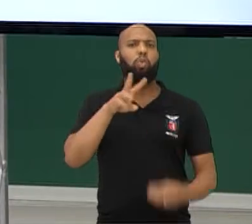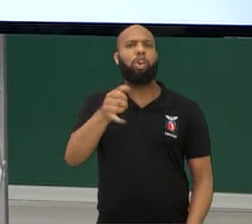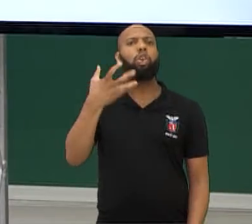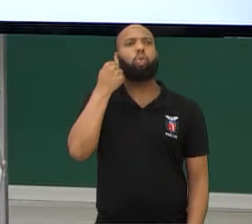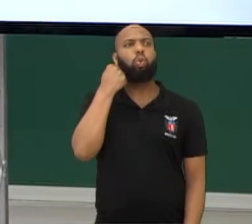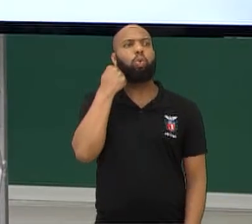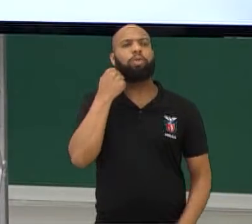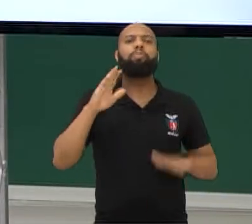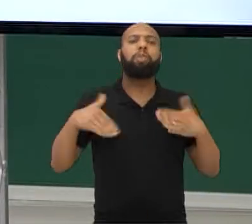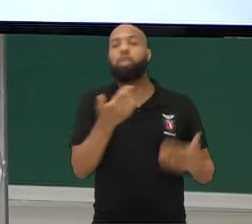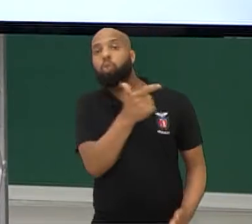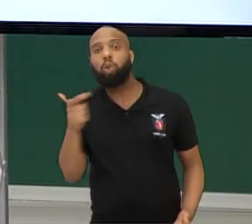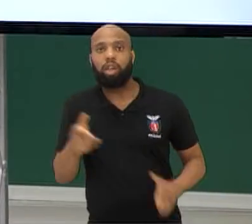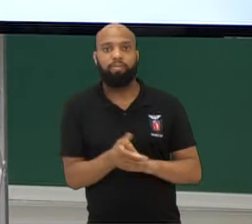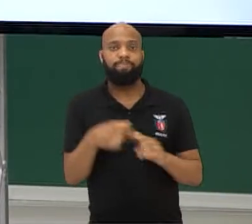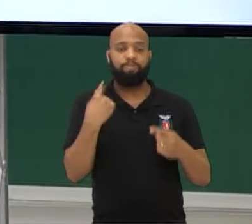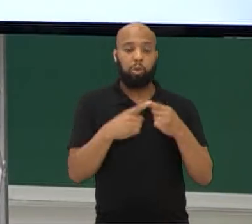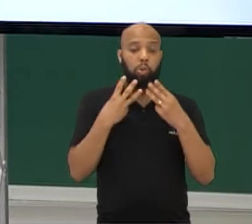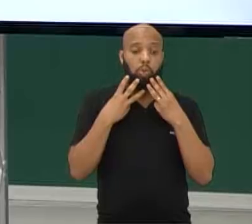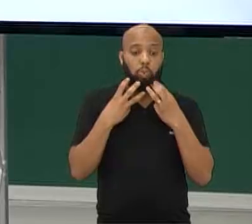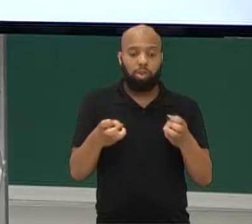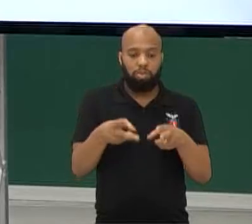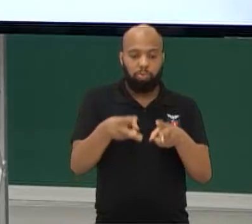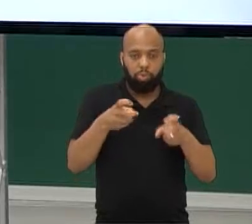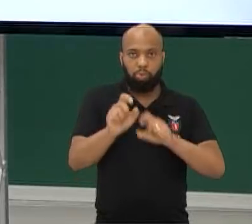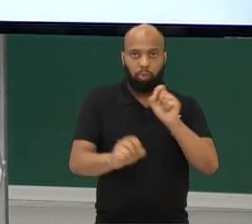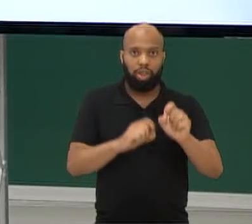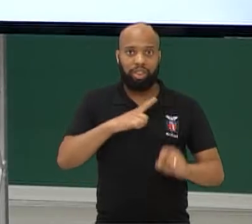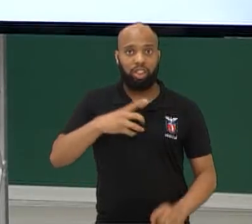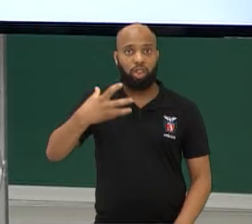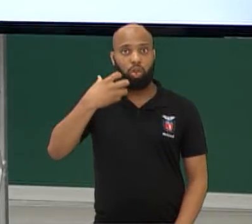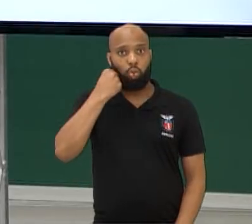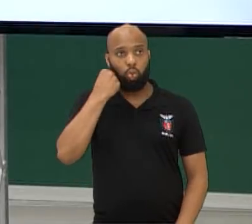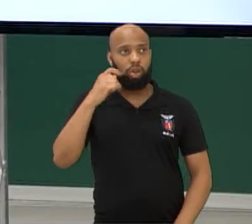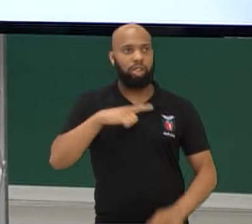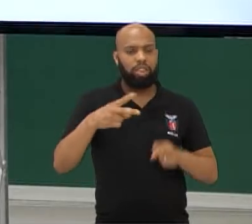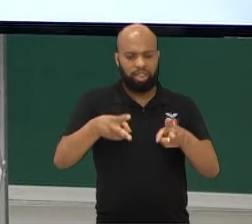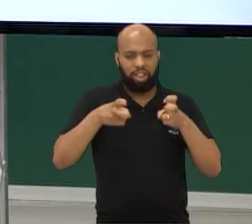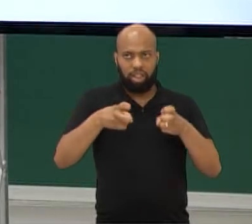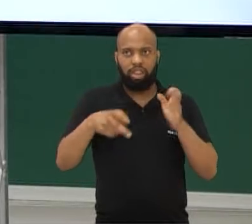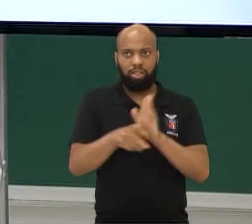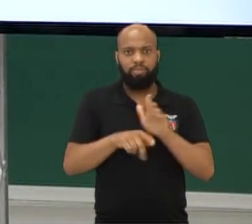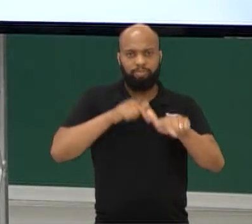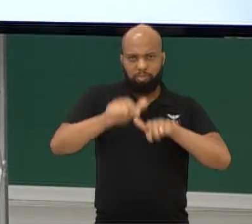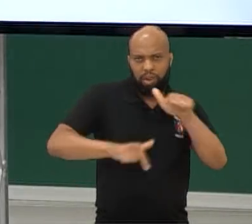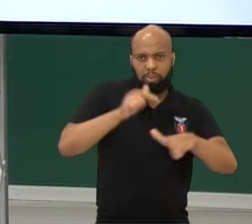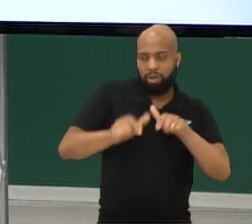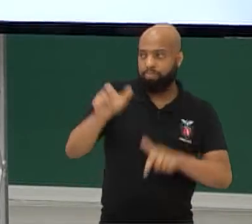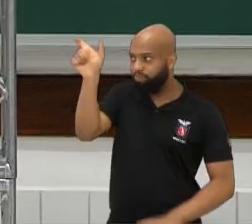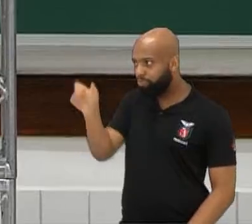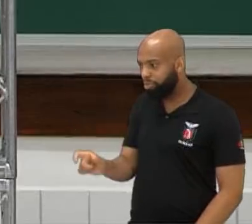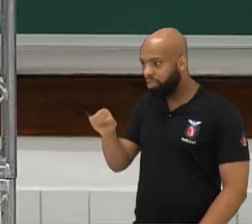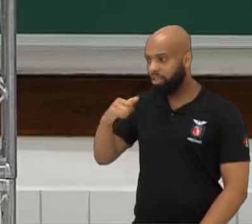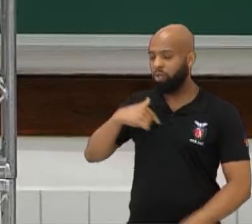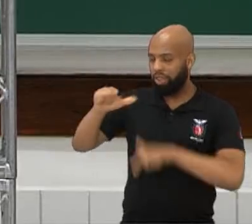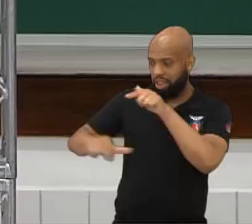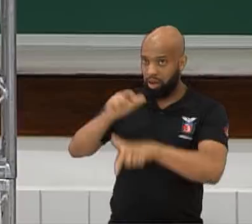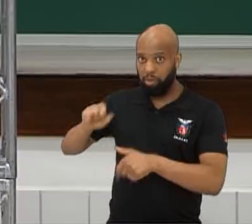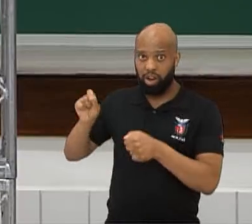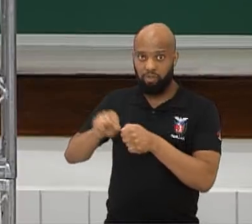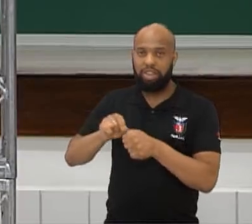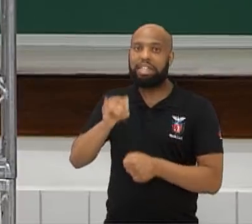lucrar? Então, o Marx observa que esse lucro está na exploração do trabalhador. Quando eu trabalho e produzo um